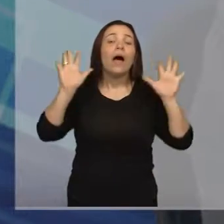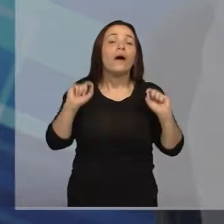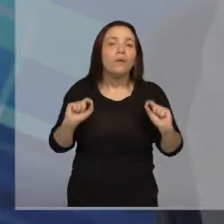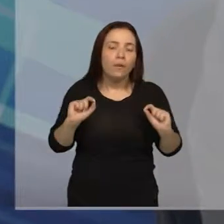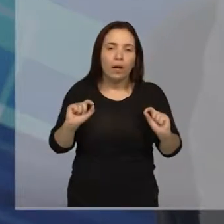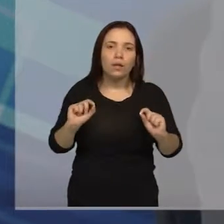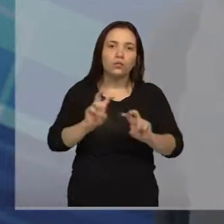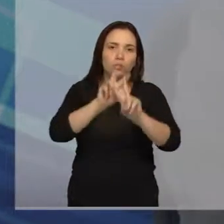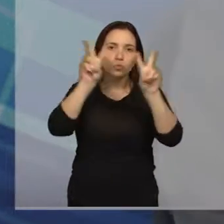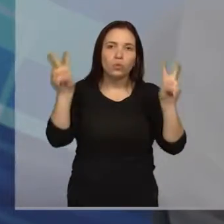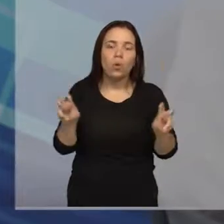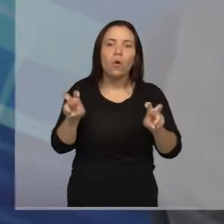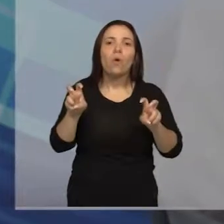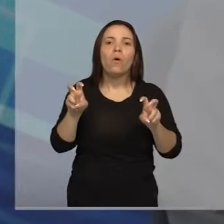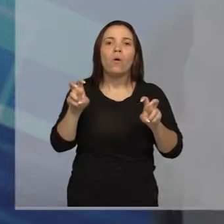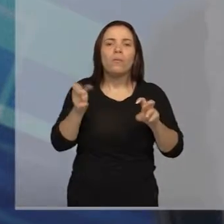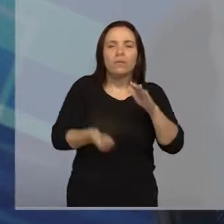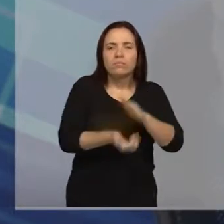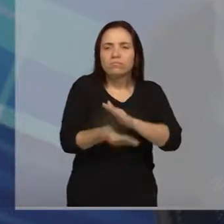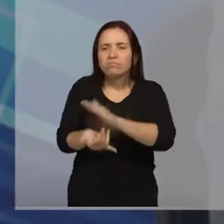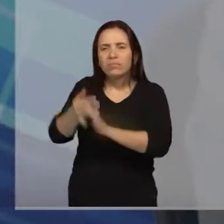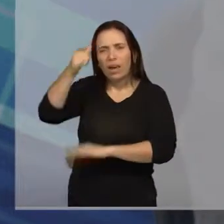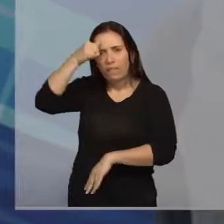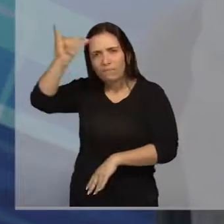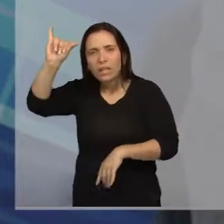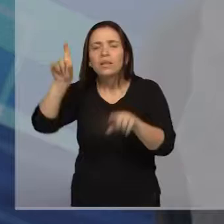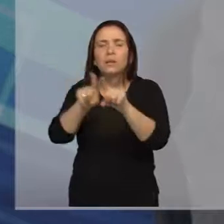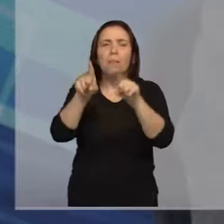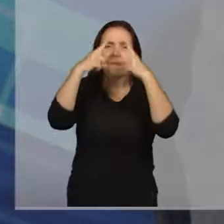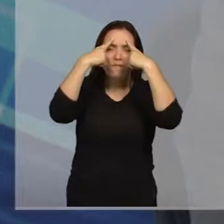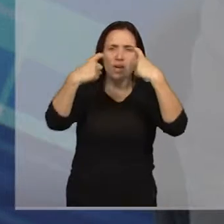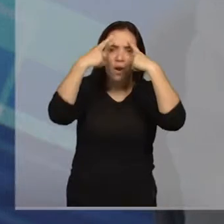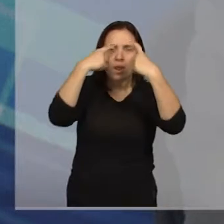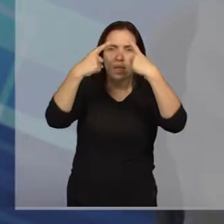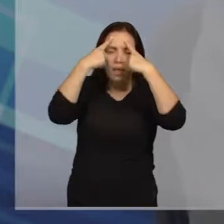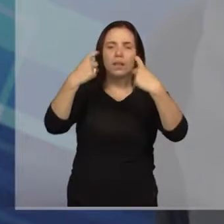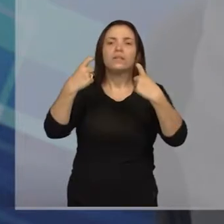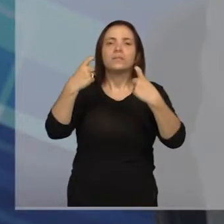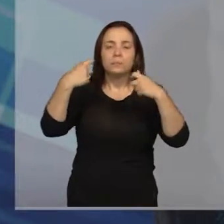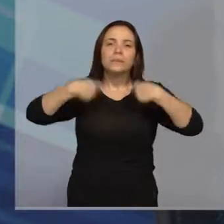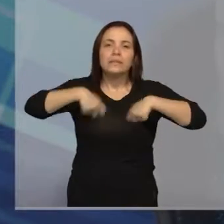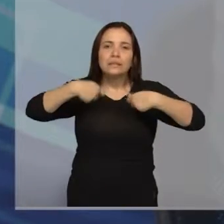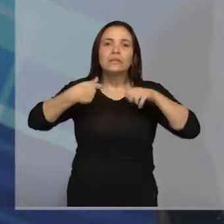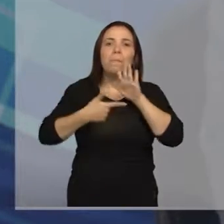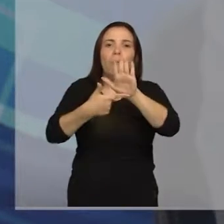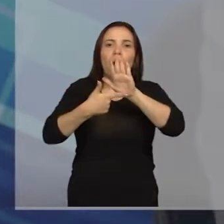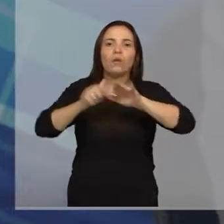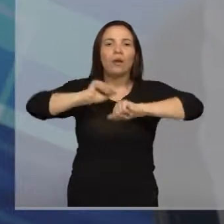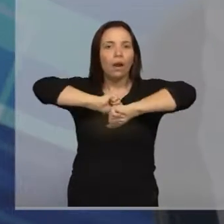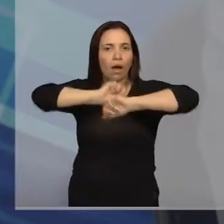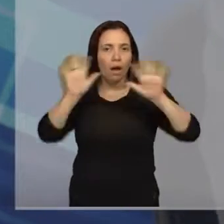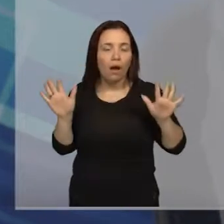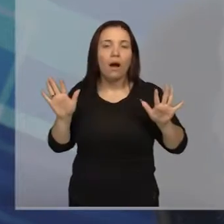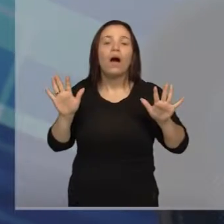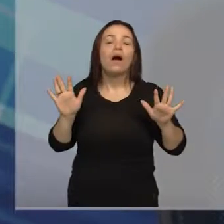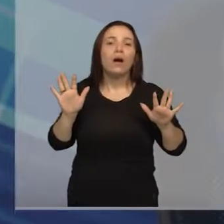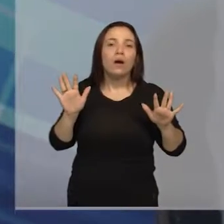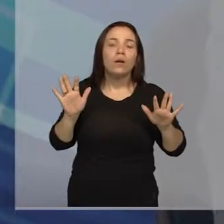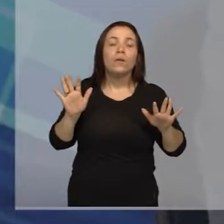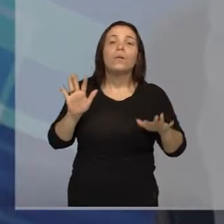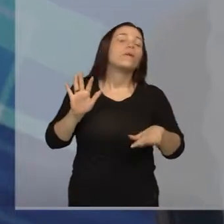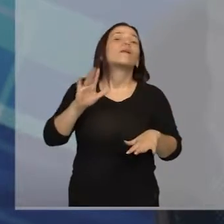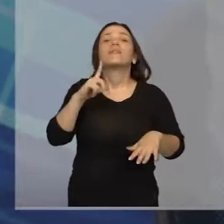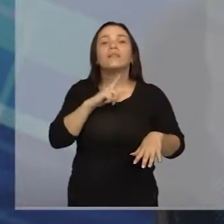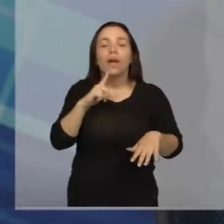é o combate à corrupção e o combate à violência. Essas duas estavam aí bem postas. E a transparência. A transparência. Então, quando a gente vai olhar, quer dizer, as